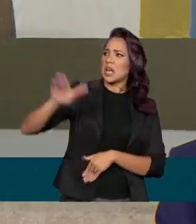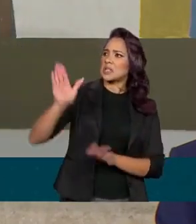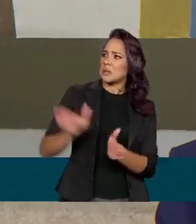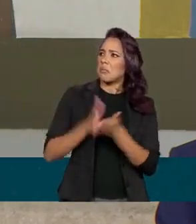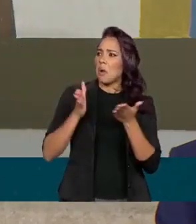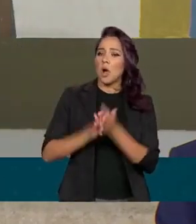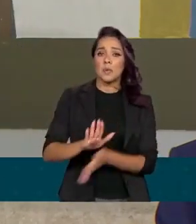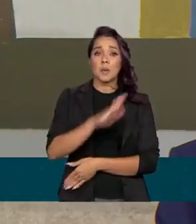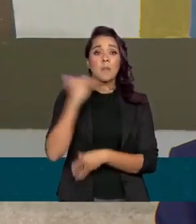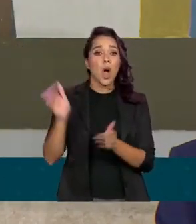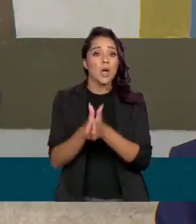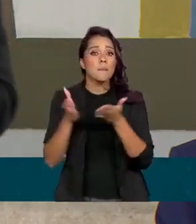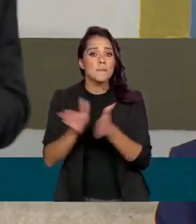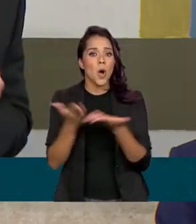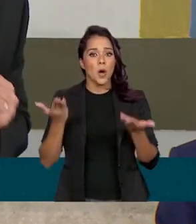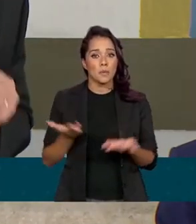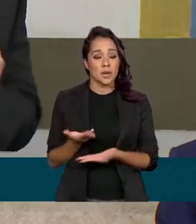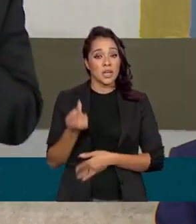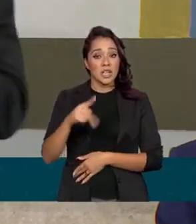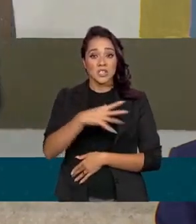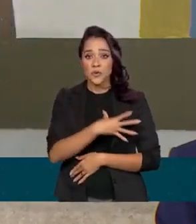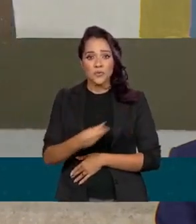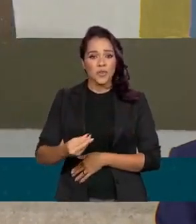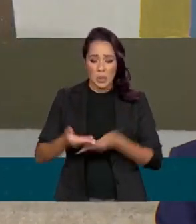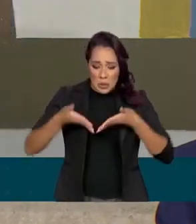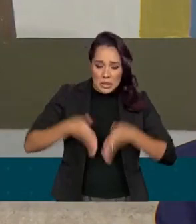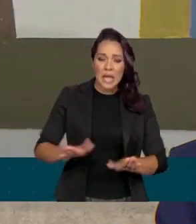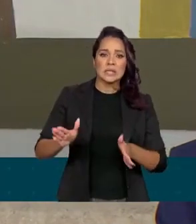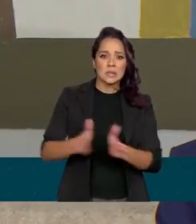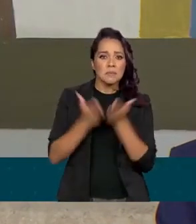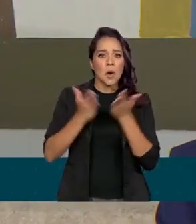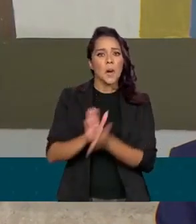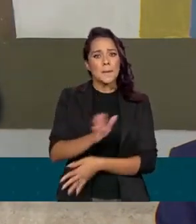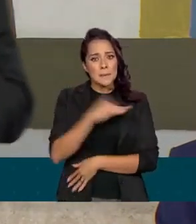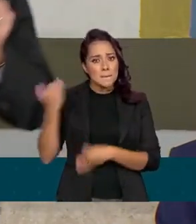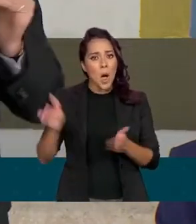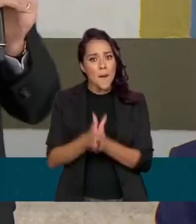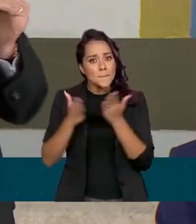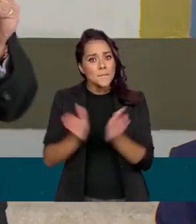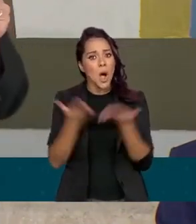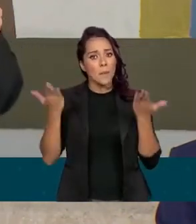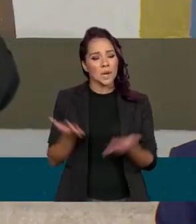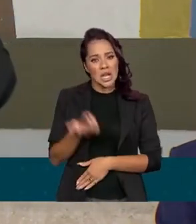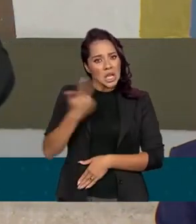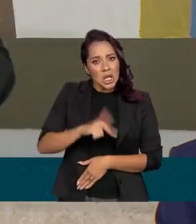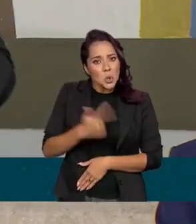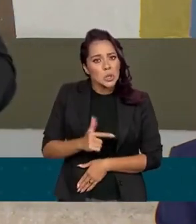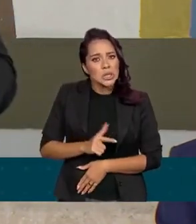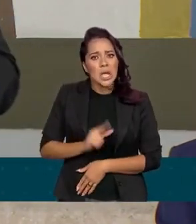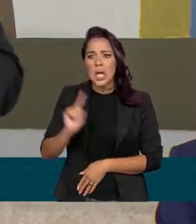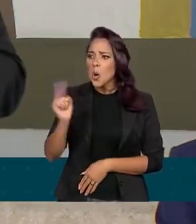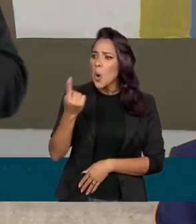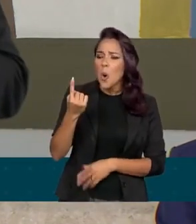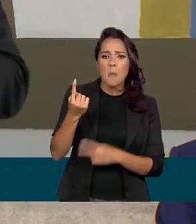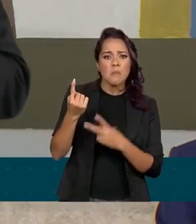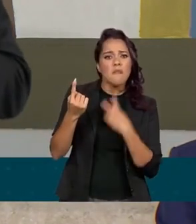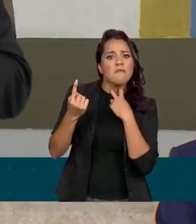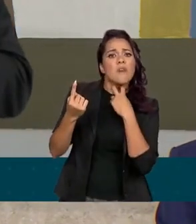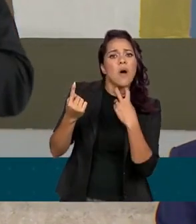as pessoas morrem pobres, seu filho morre, nasce pobre, morre pobre, e a gente não tem uma